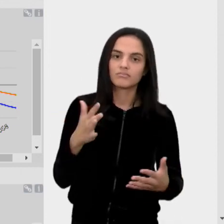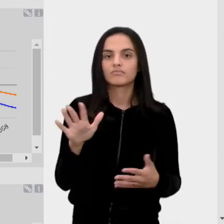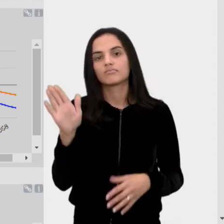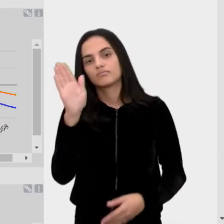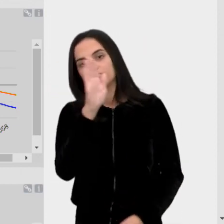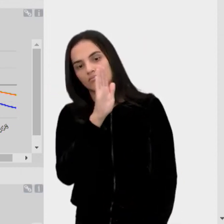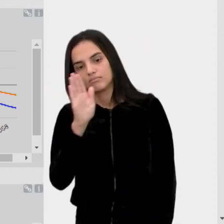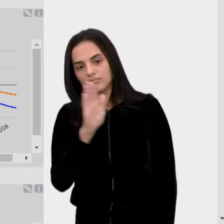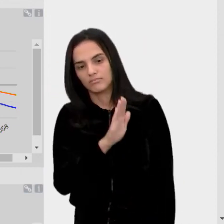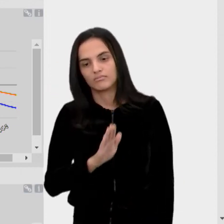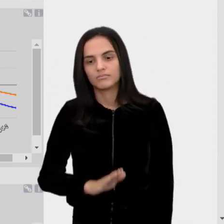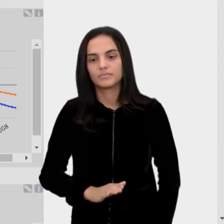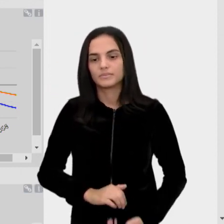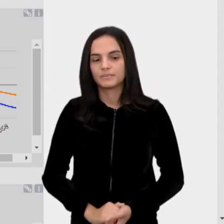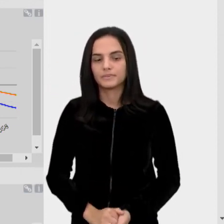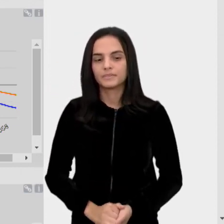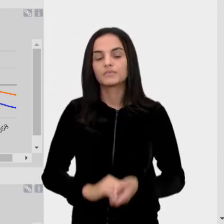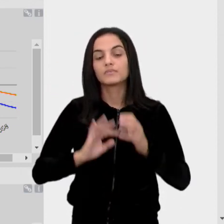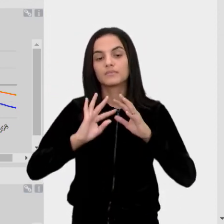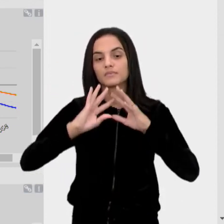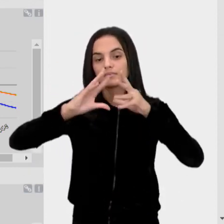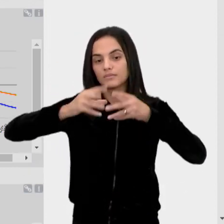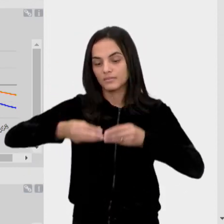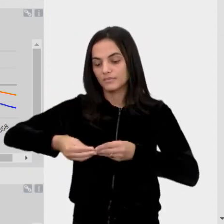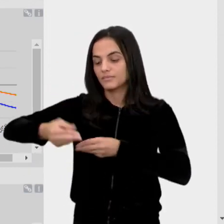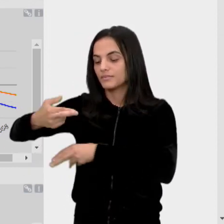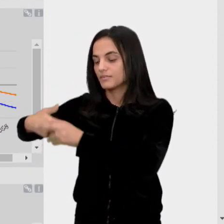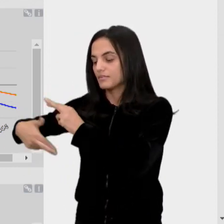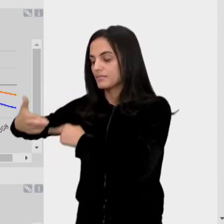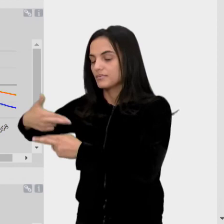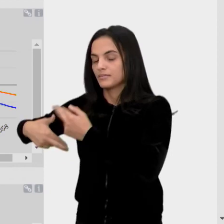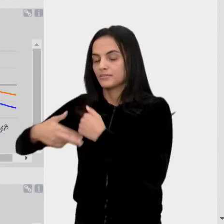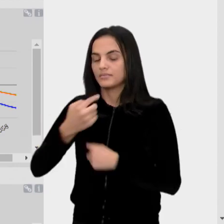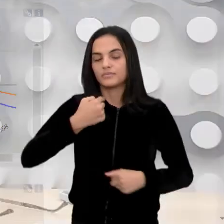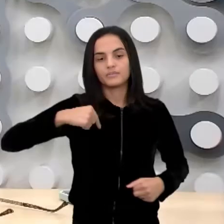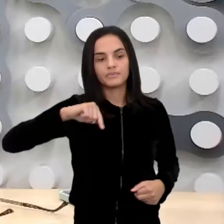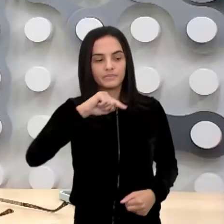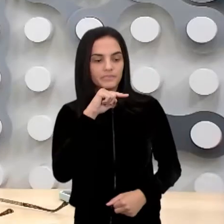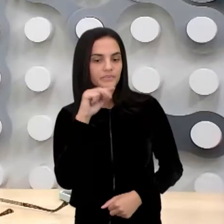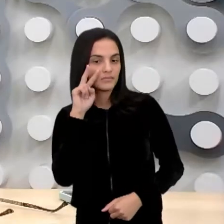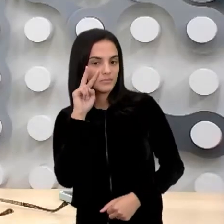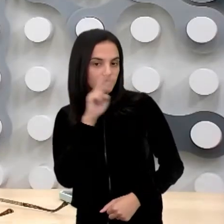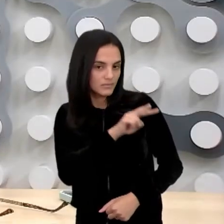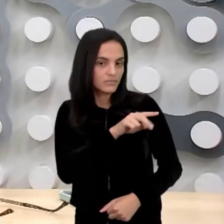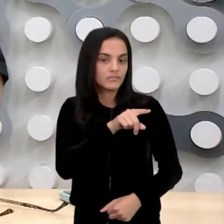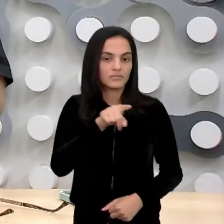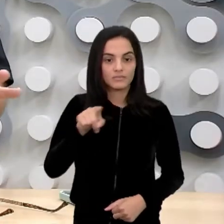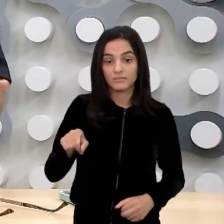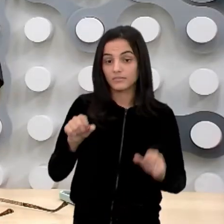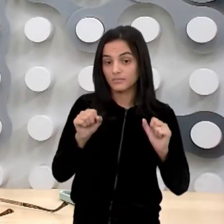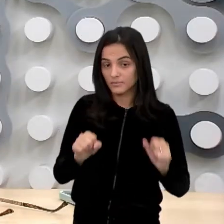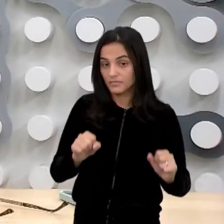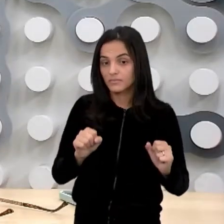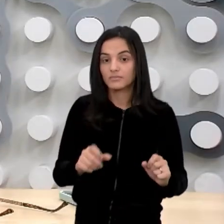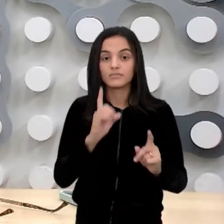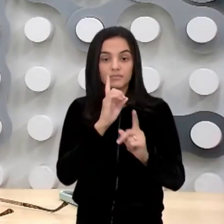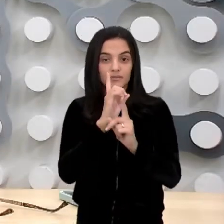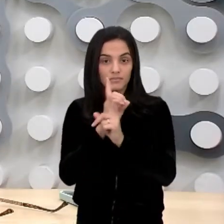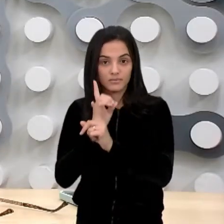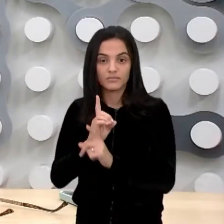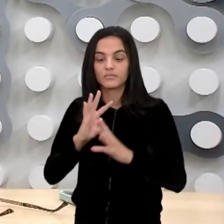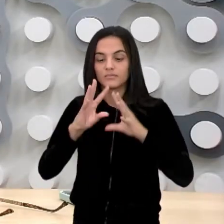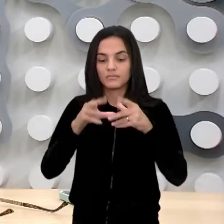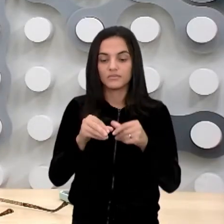aí do Brasil. Então toda essa relação, né, que a gente viu aqui, né, você pode colocar em todos os estados, né?